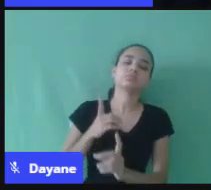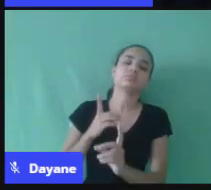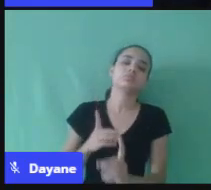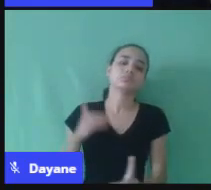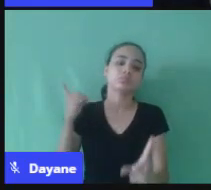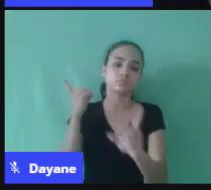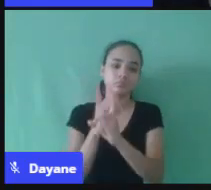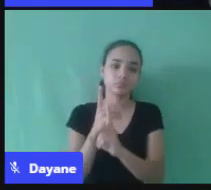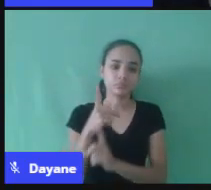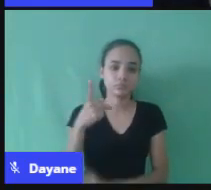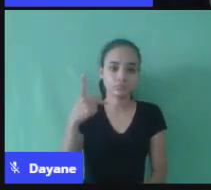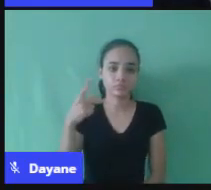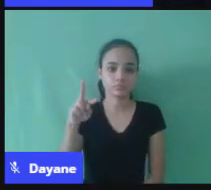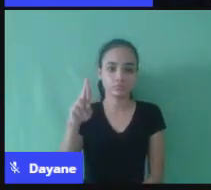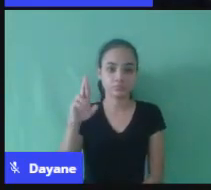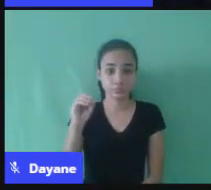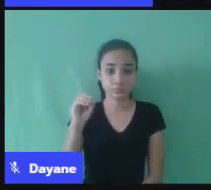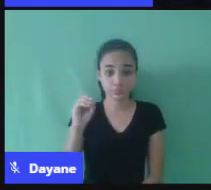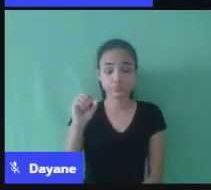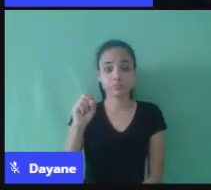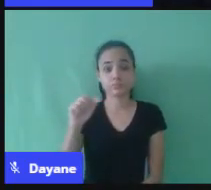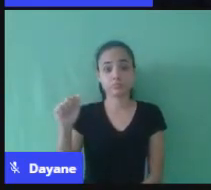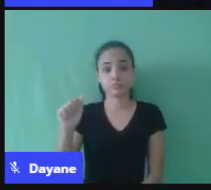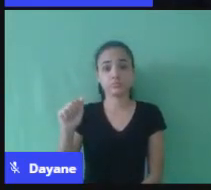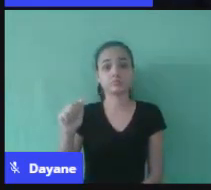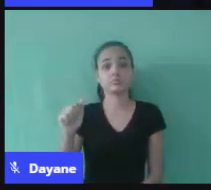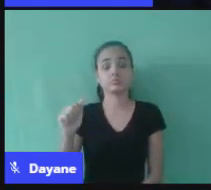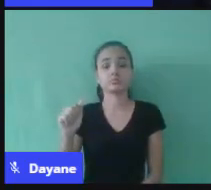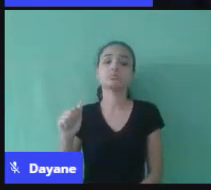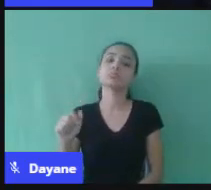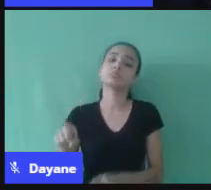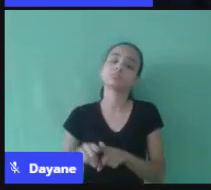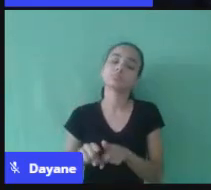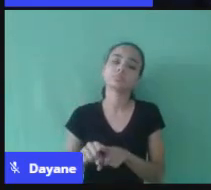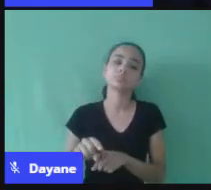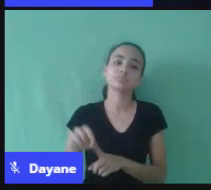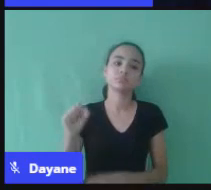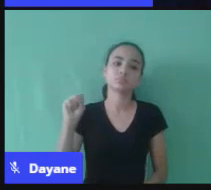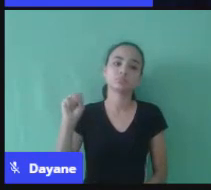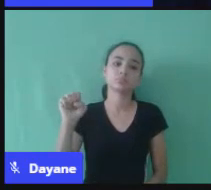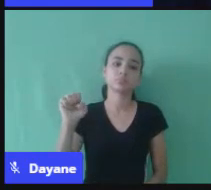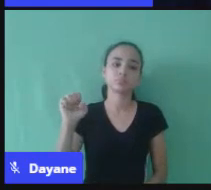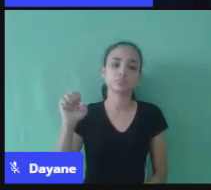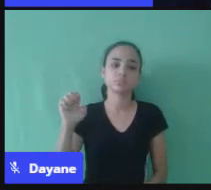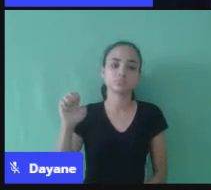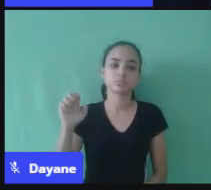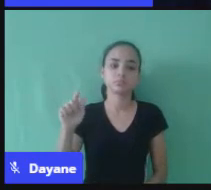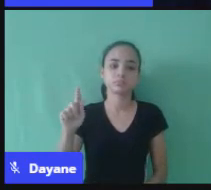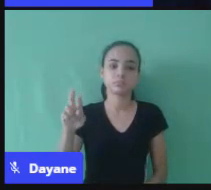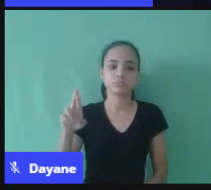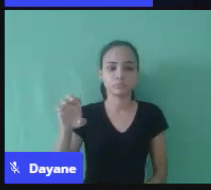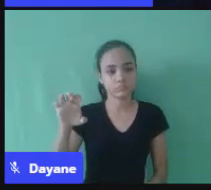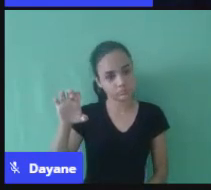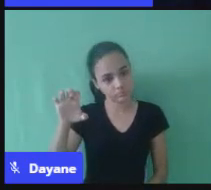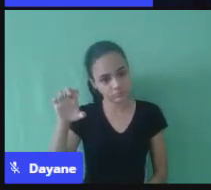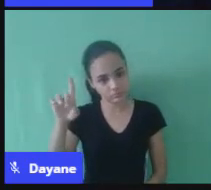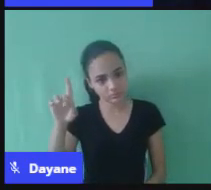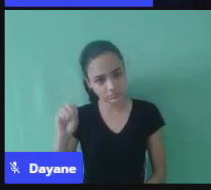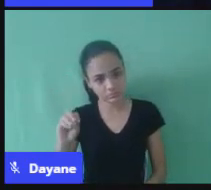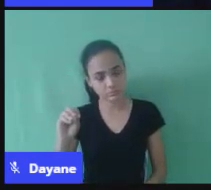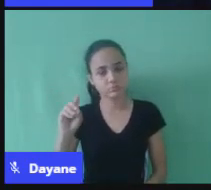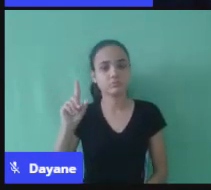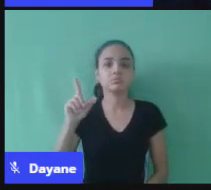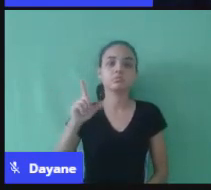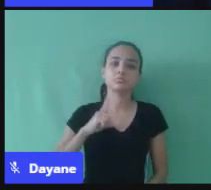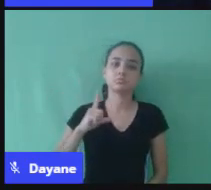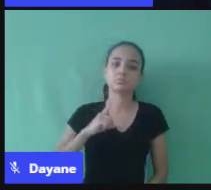temos rios, nós temos córregos que nascem e que surgem. Qual a diferença de se nascer e